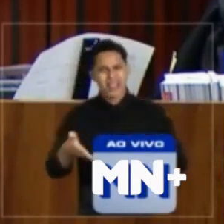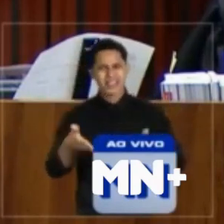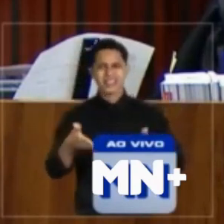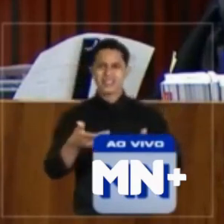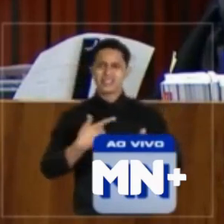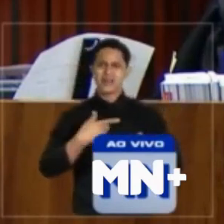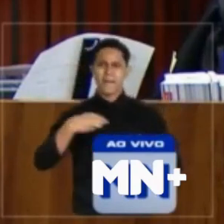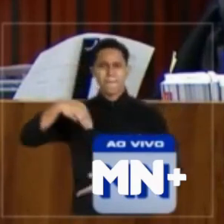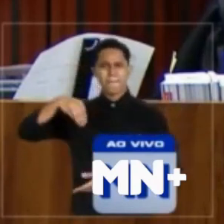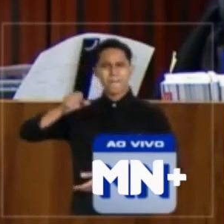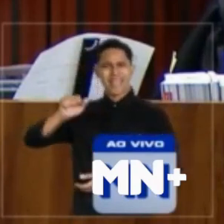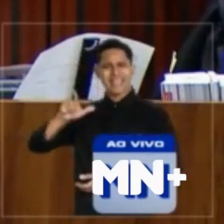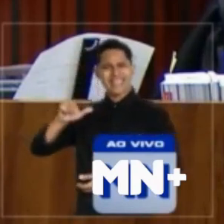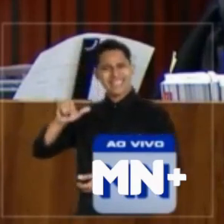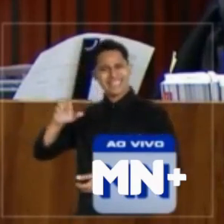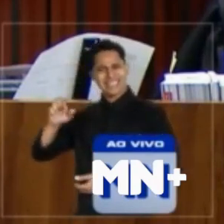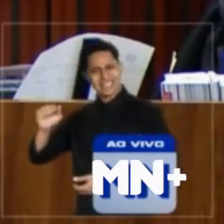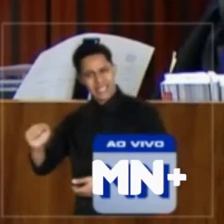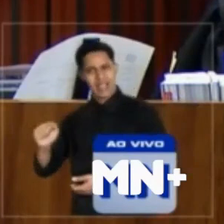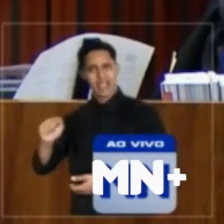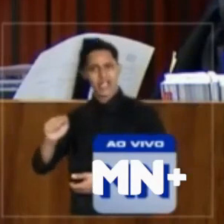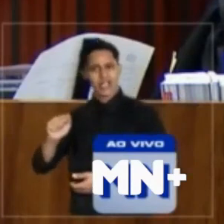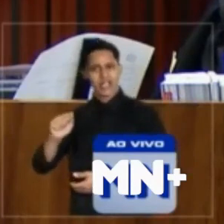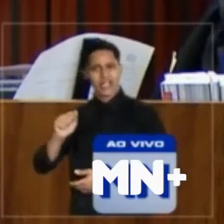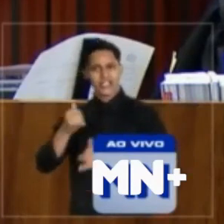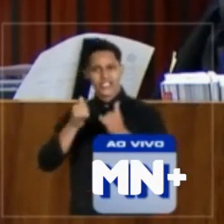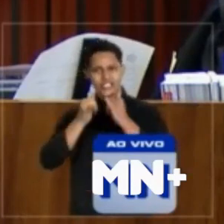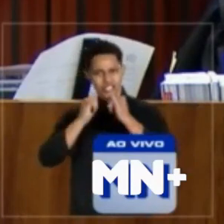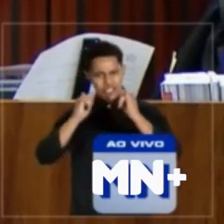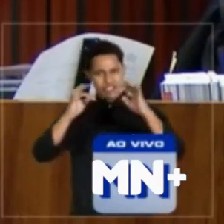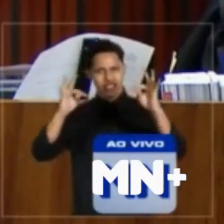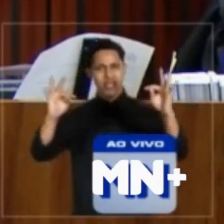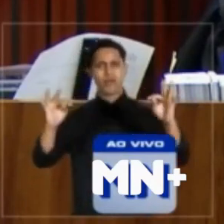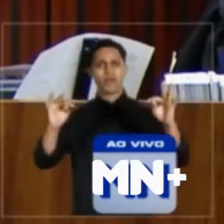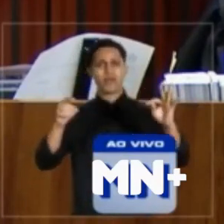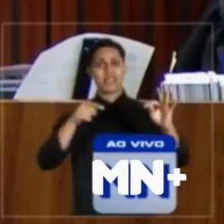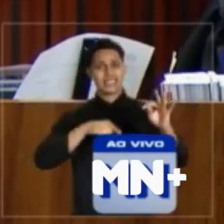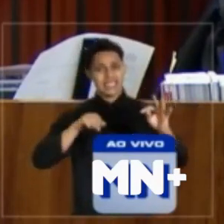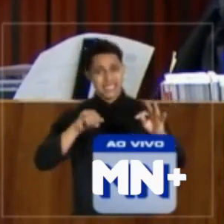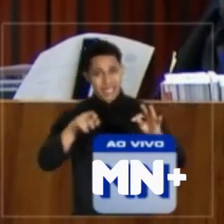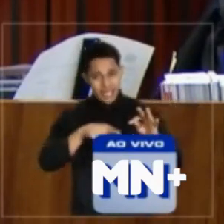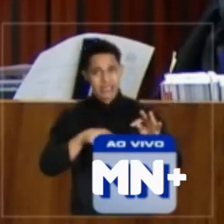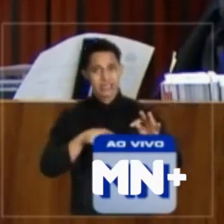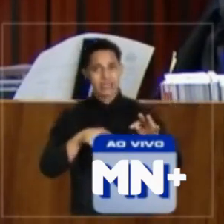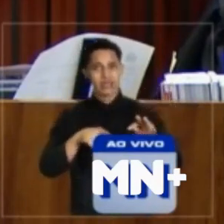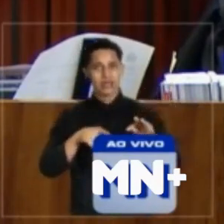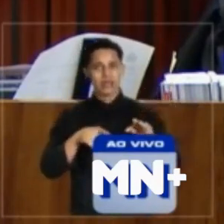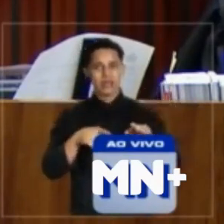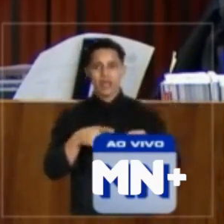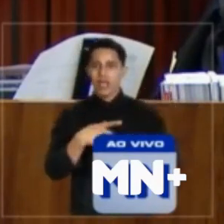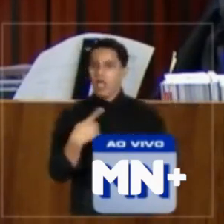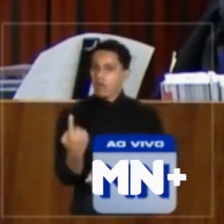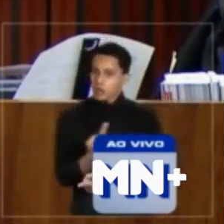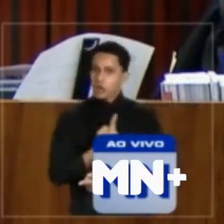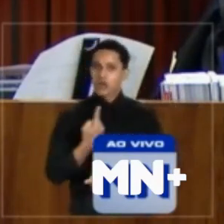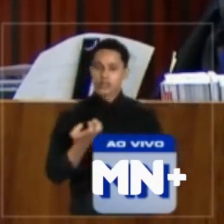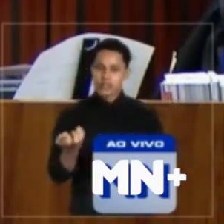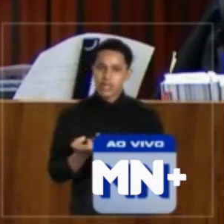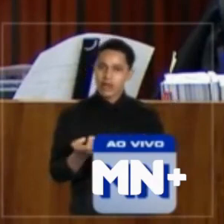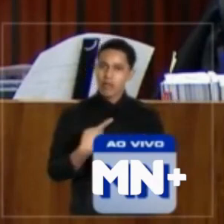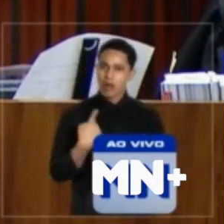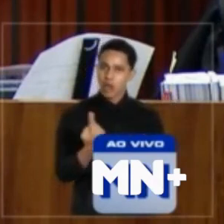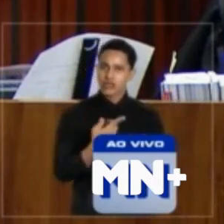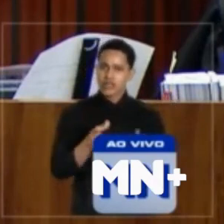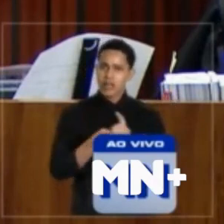digitais em todo o mundo. Se esse viés autoritário e extremista é o que nós queremos para a